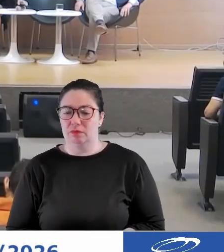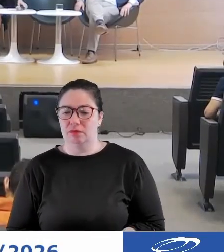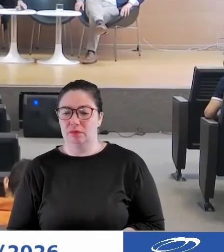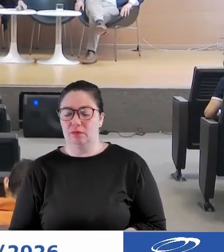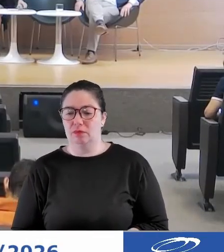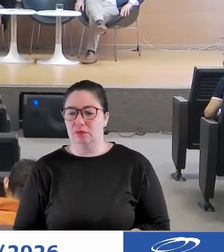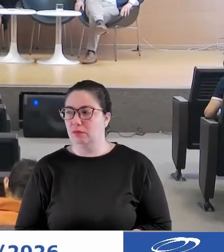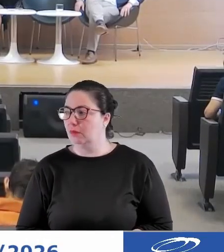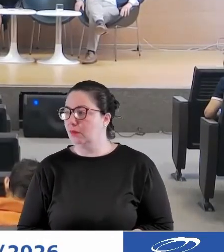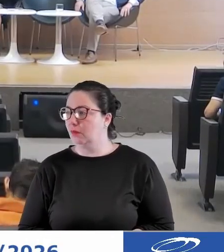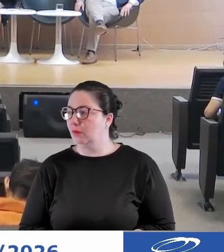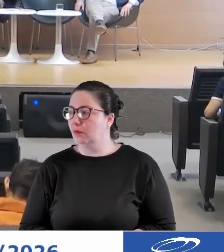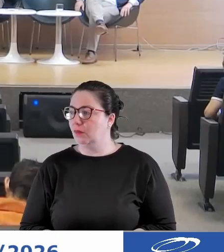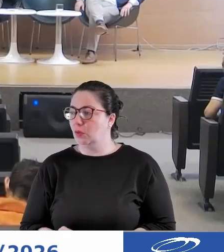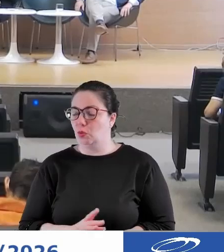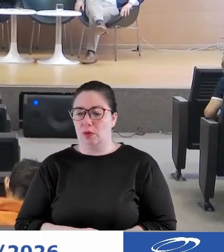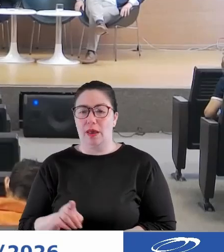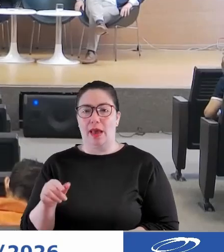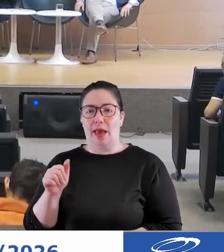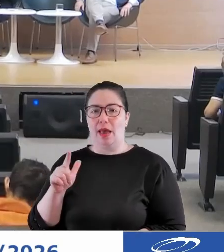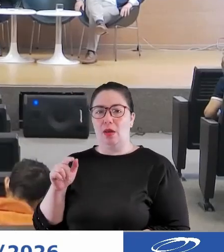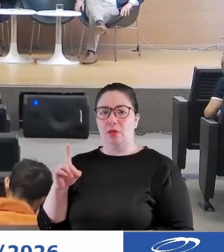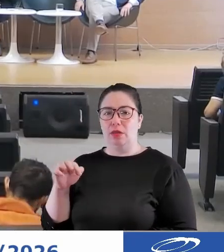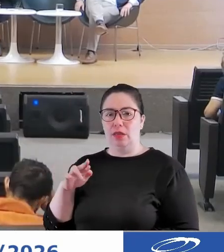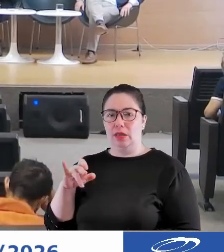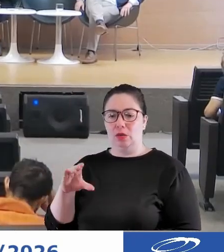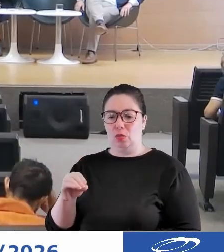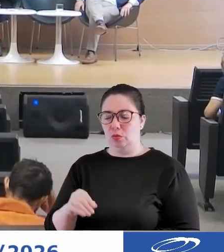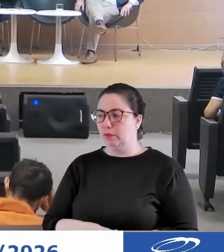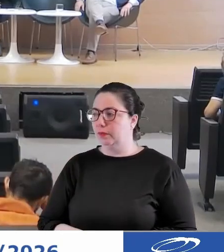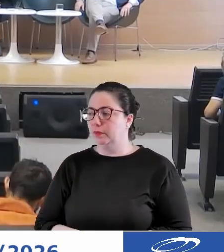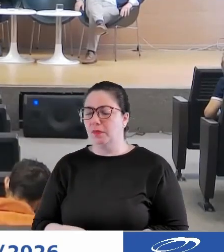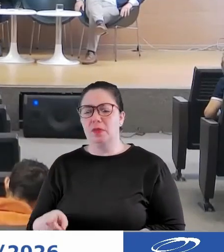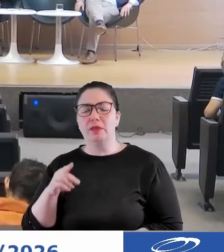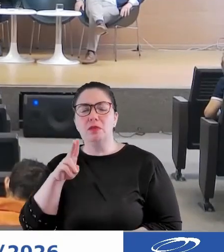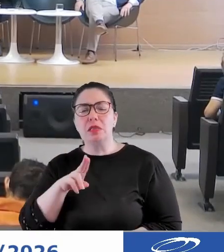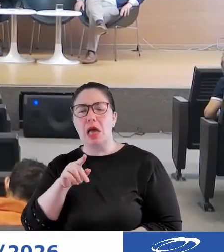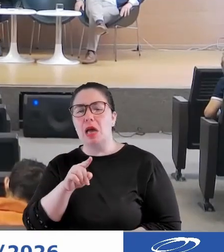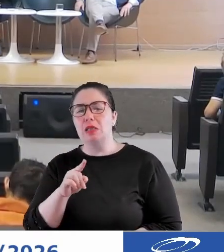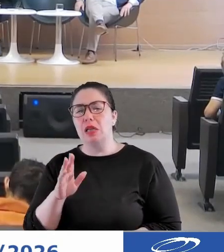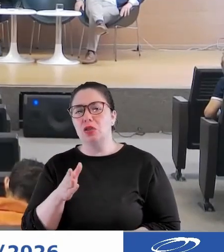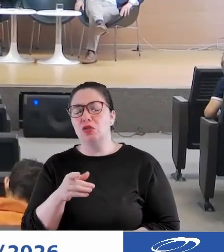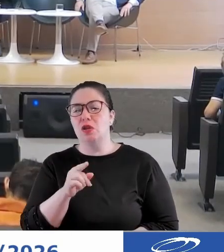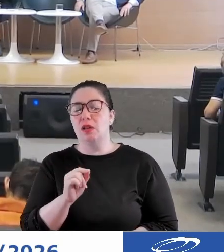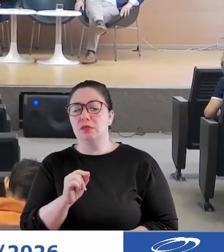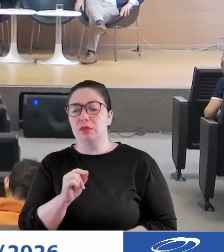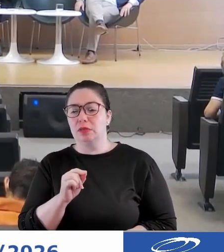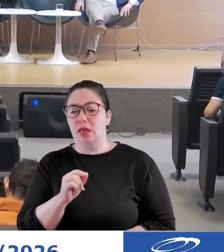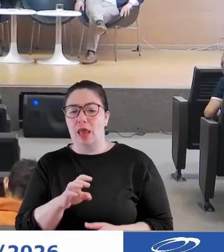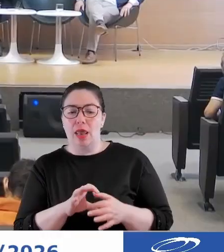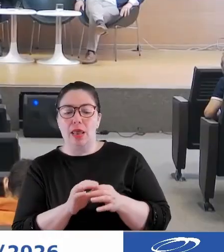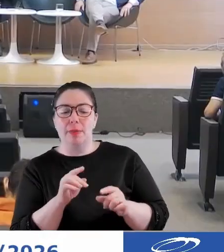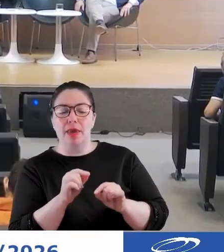Acho que esse aqui é para o Alderico. Vocês estão usando algum material para liberação local de antibiótico ou usam mais